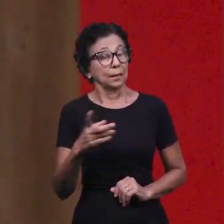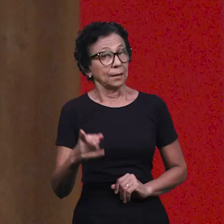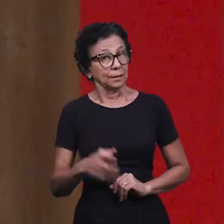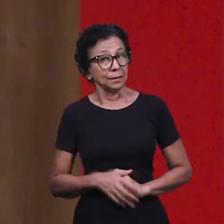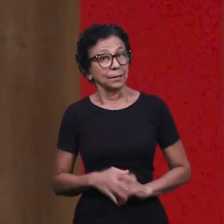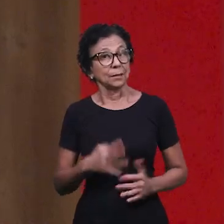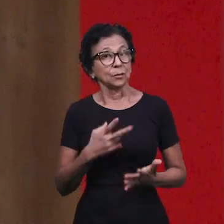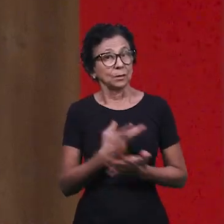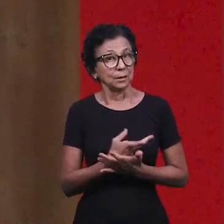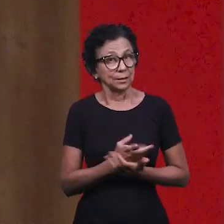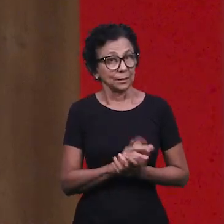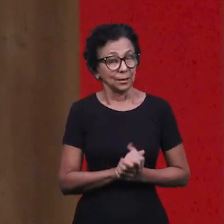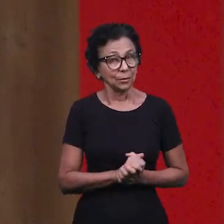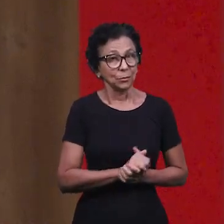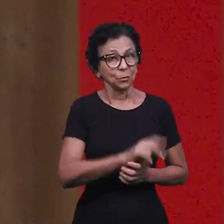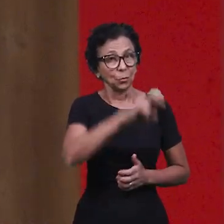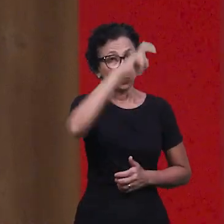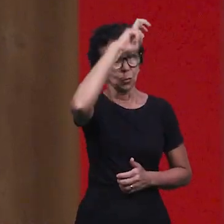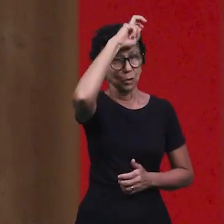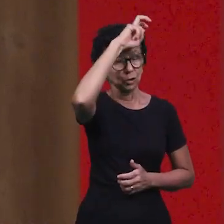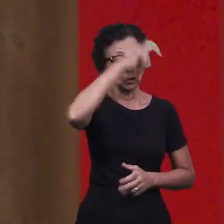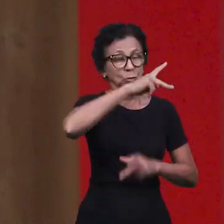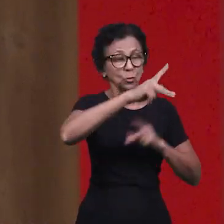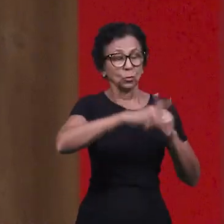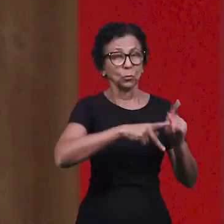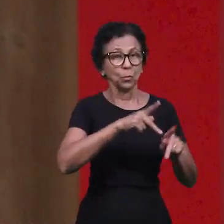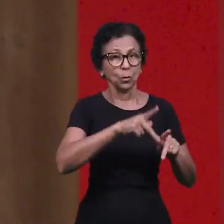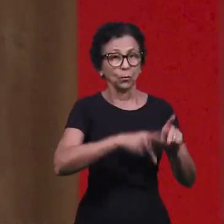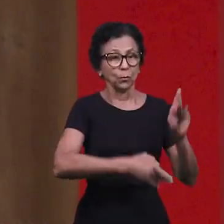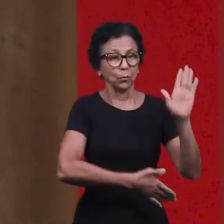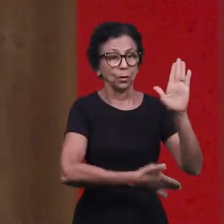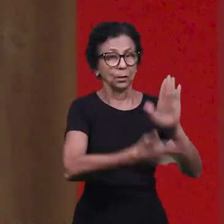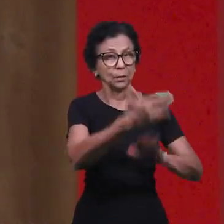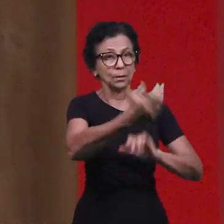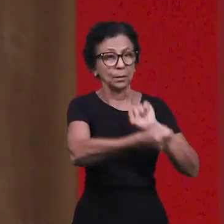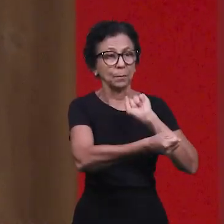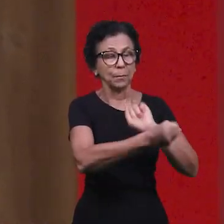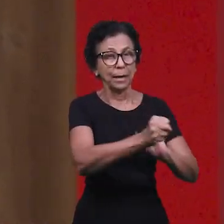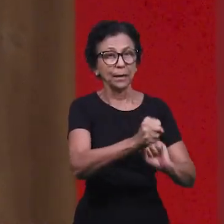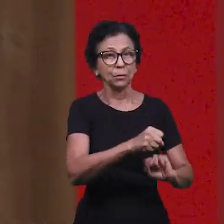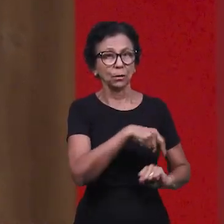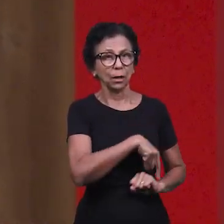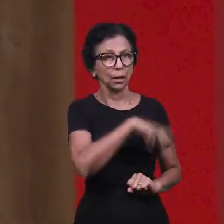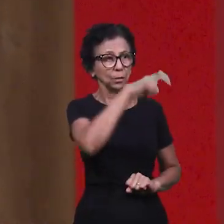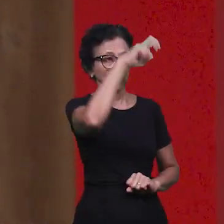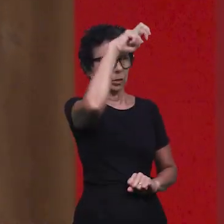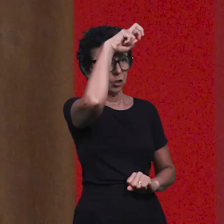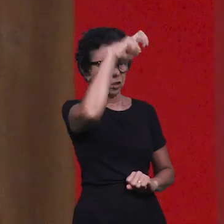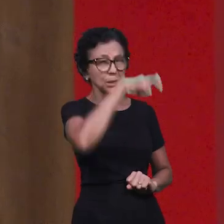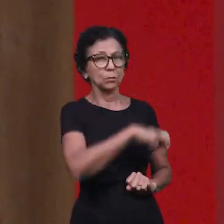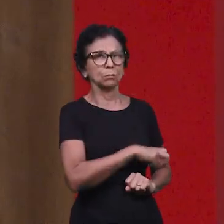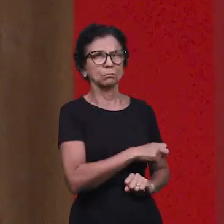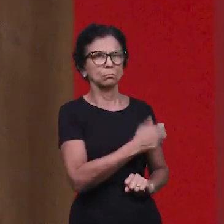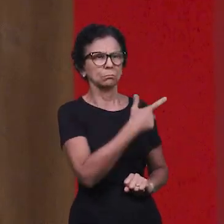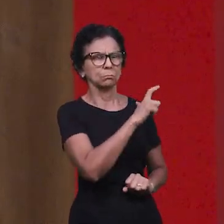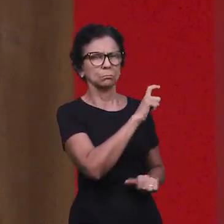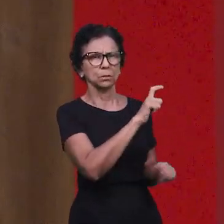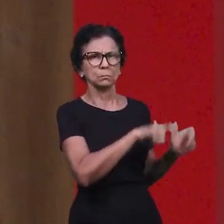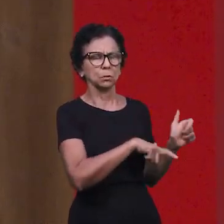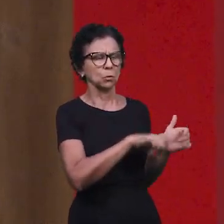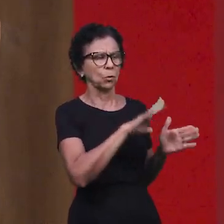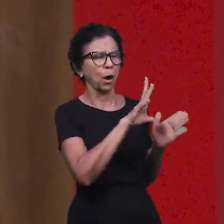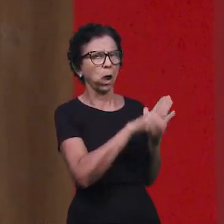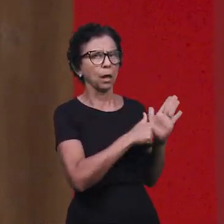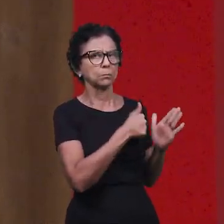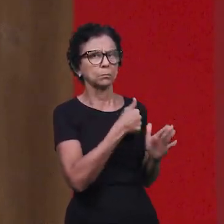o lombo está cingido porque a igreja leva a mensagem da verdade. Então, é a mensagem... Não temos compromisso